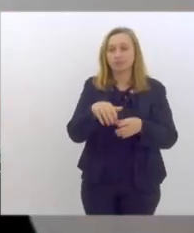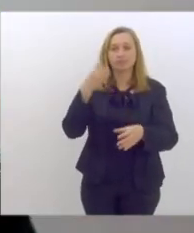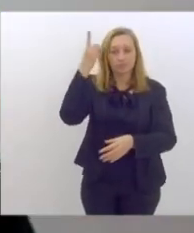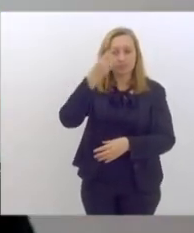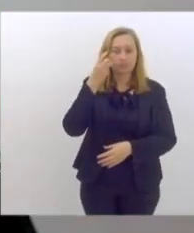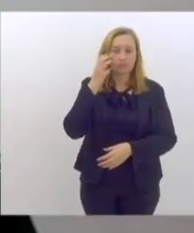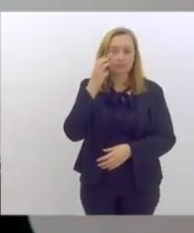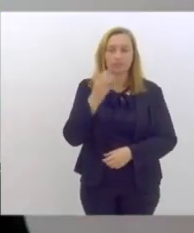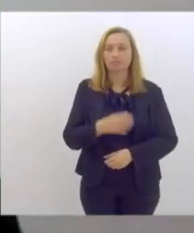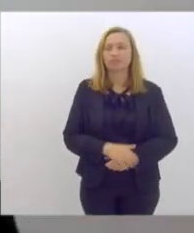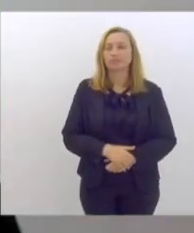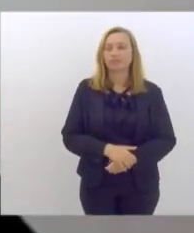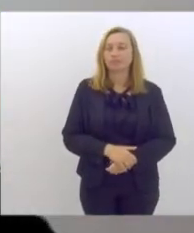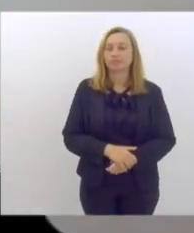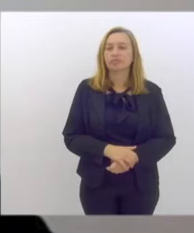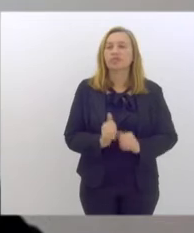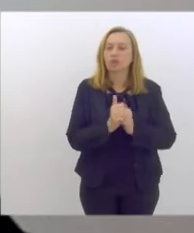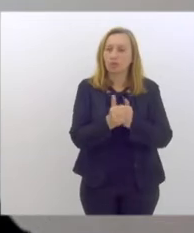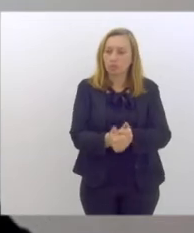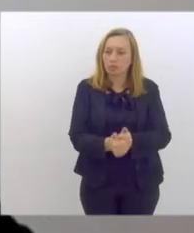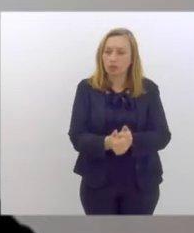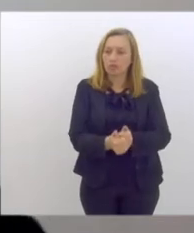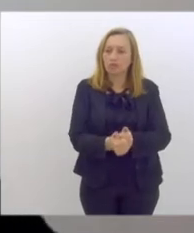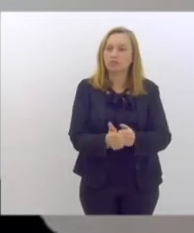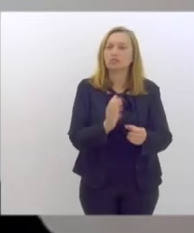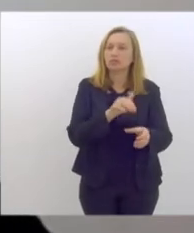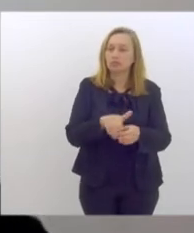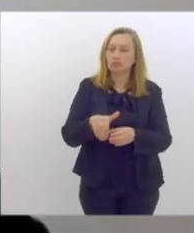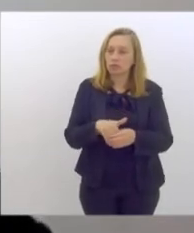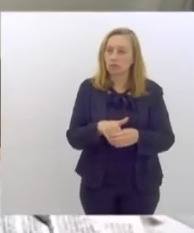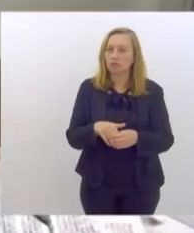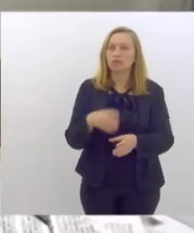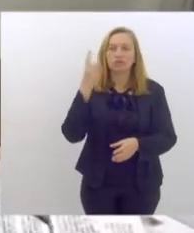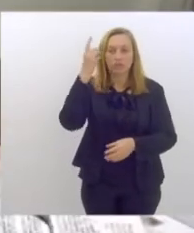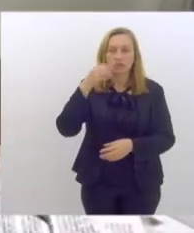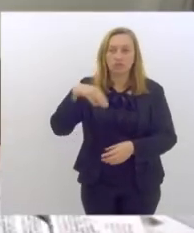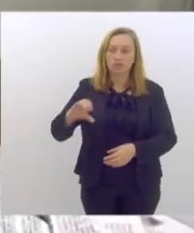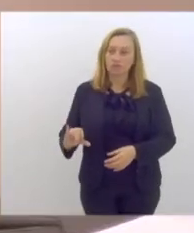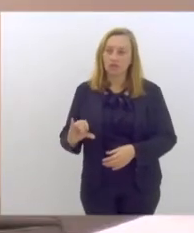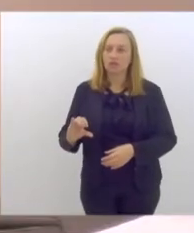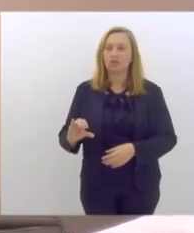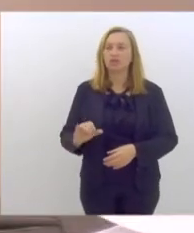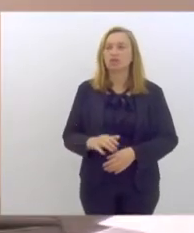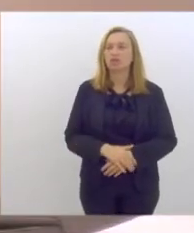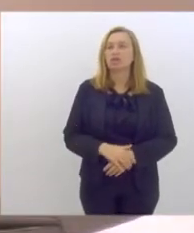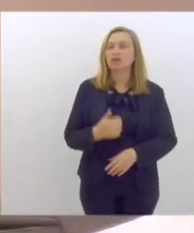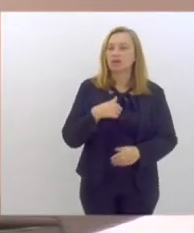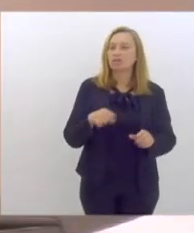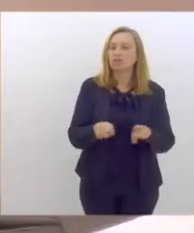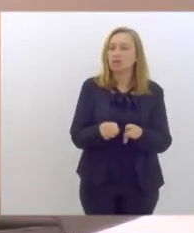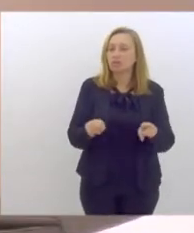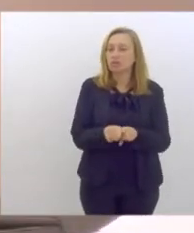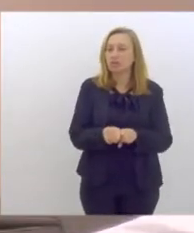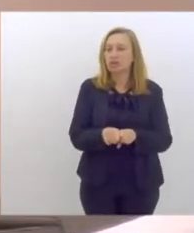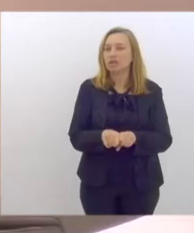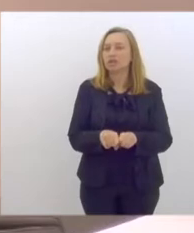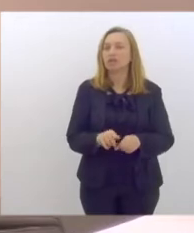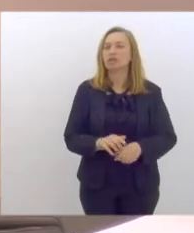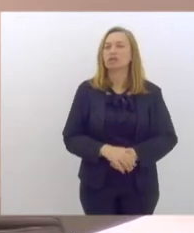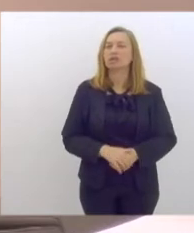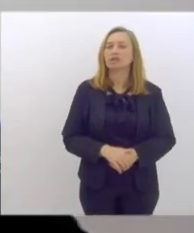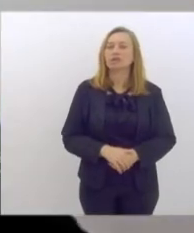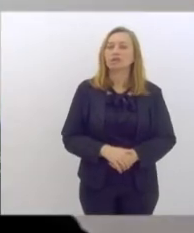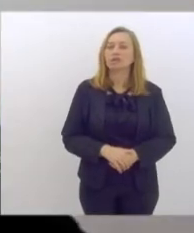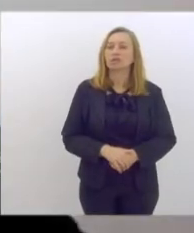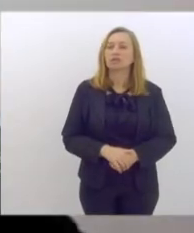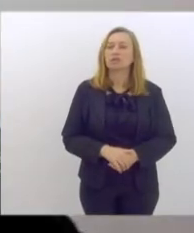valdec por gentileza acompanha o voto divergente deputado Carlos bicos imagina o documento acompanhando na íntegra e o